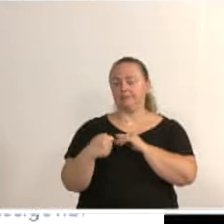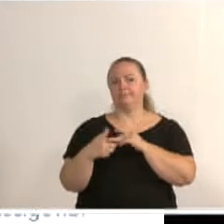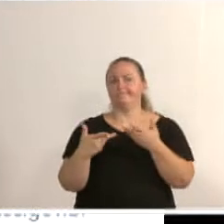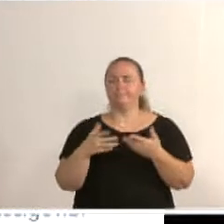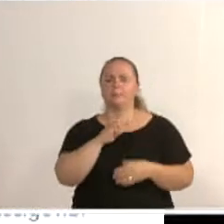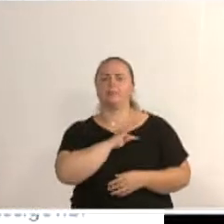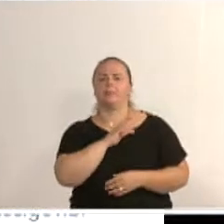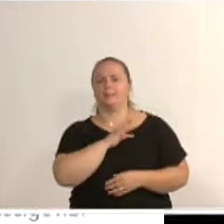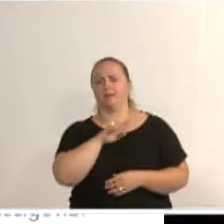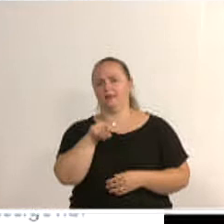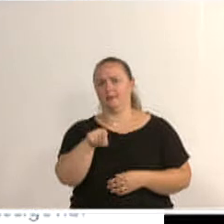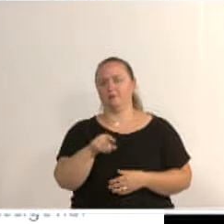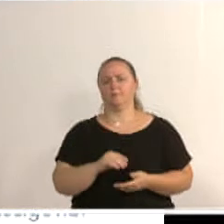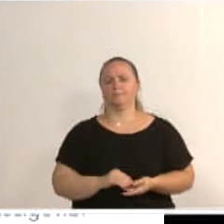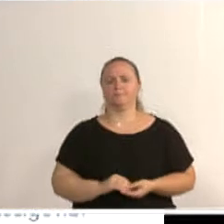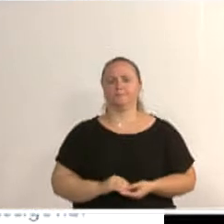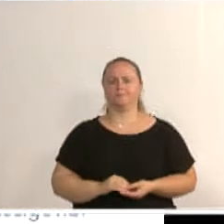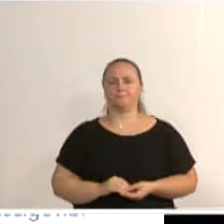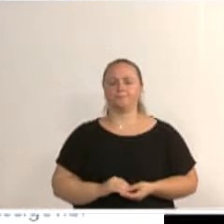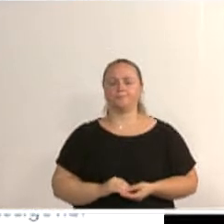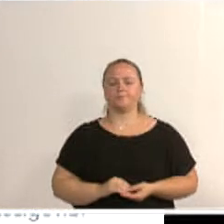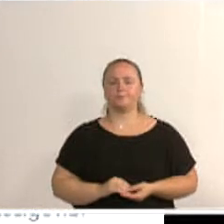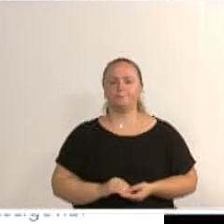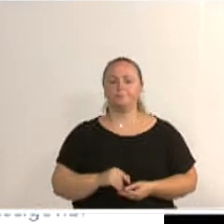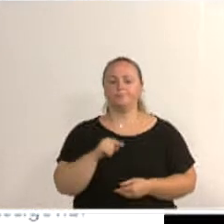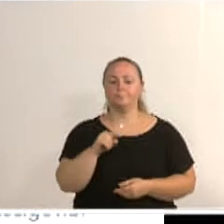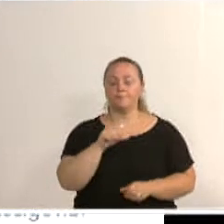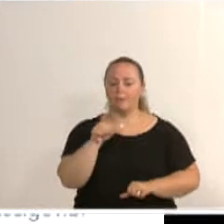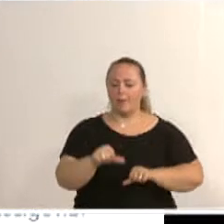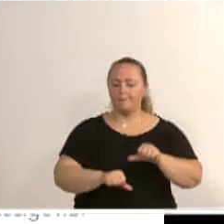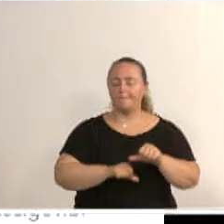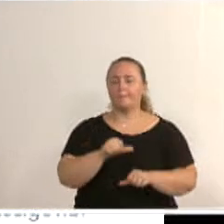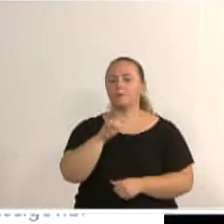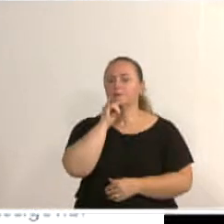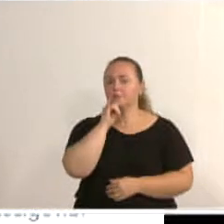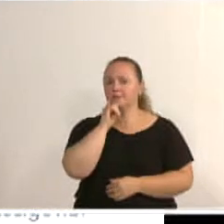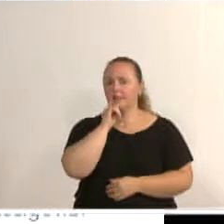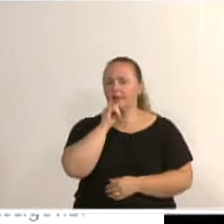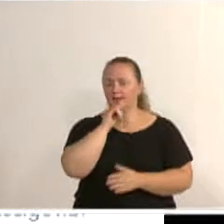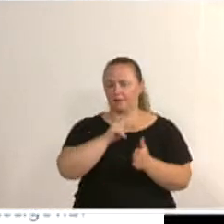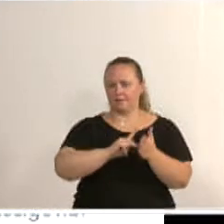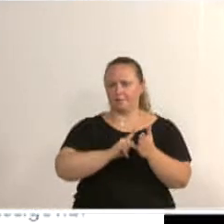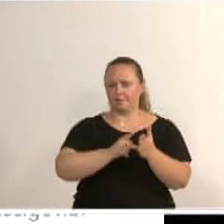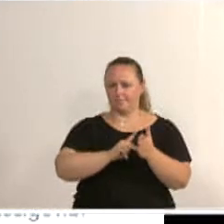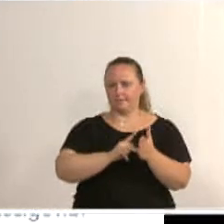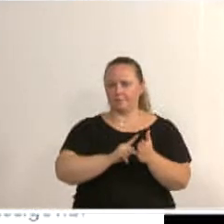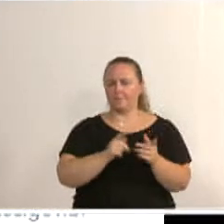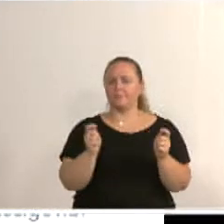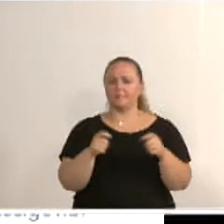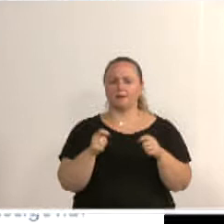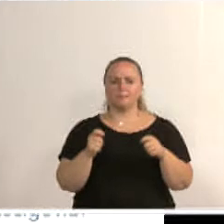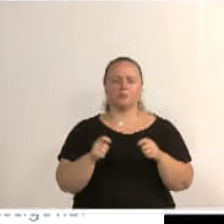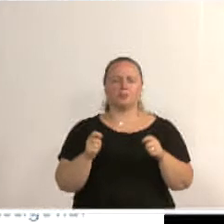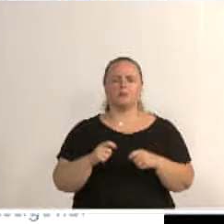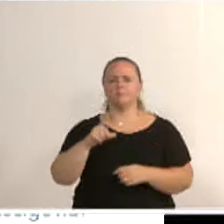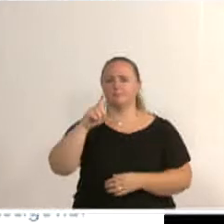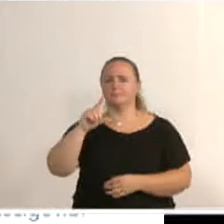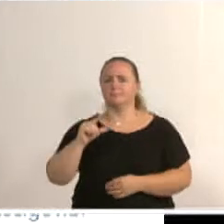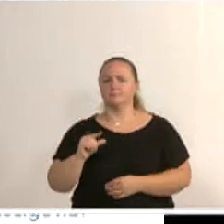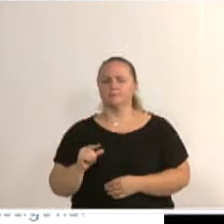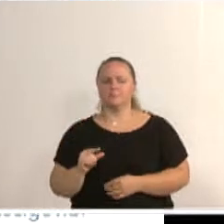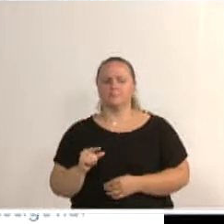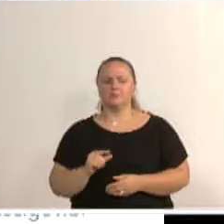isso. Essa alteração, por exemplo, de uma potência do motor, ela é capaz de reduzir até